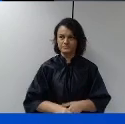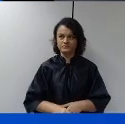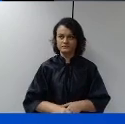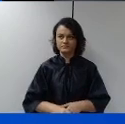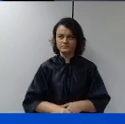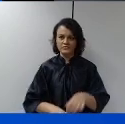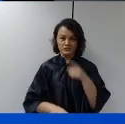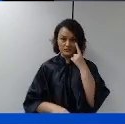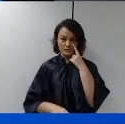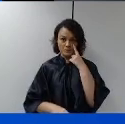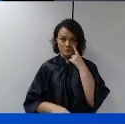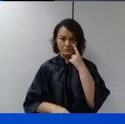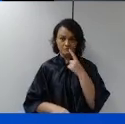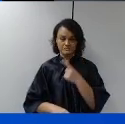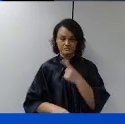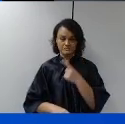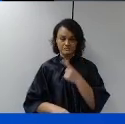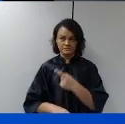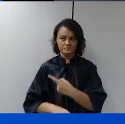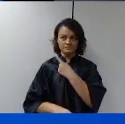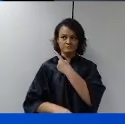no momento uma foto